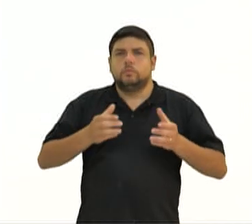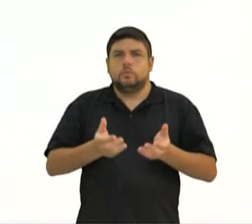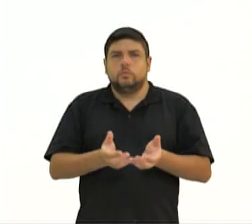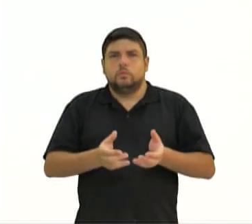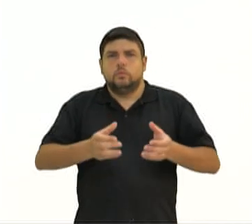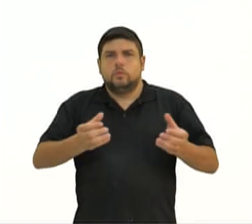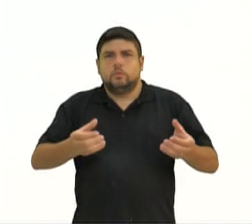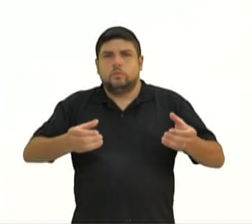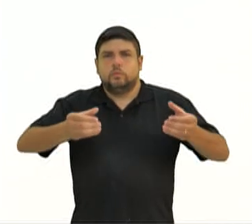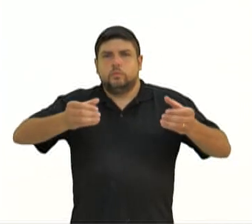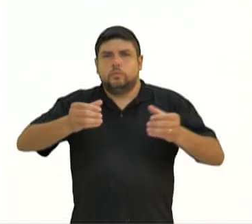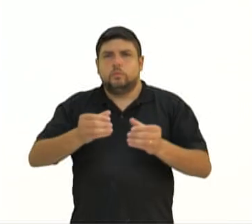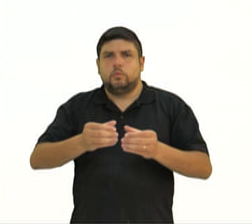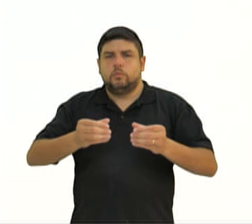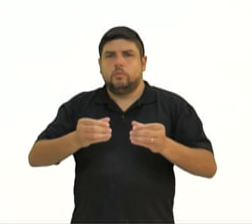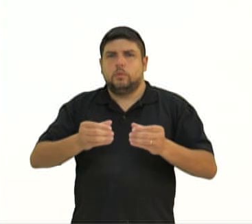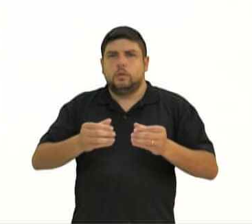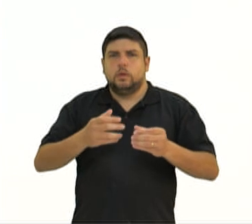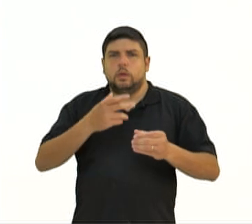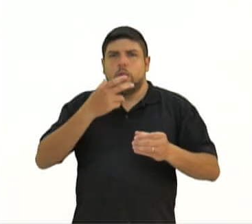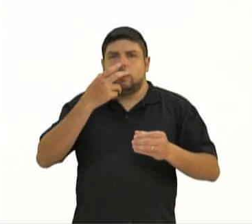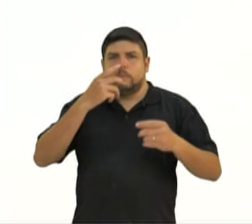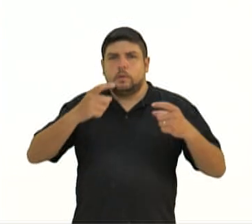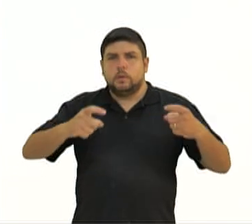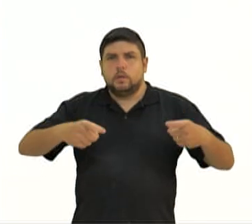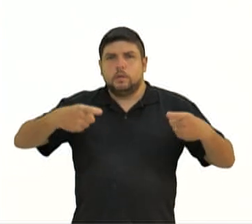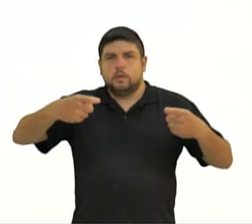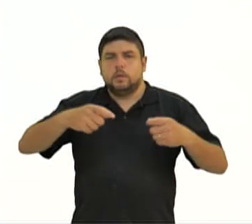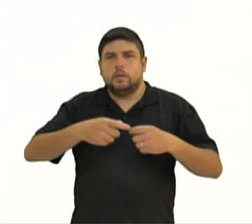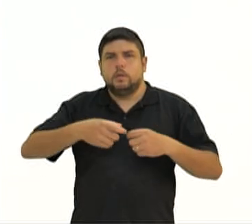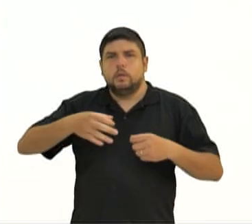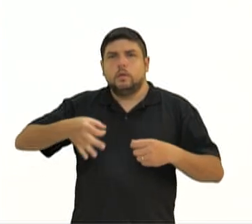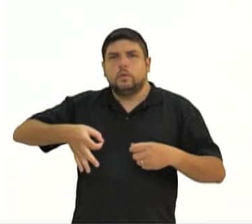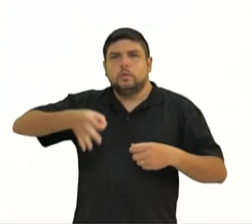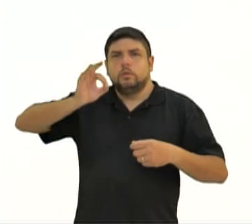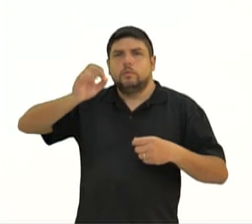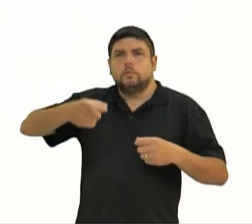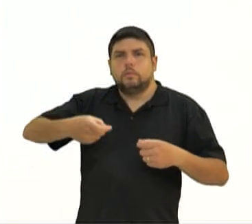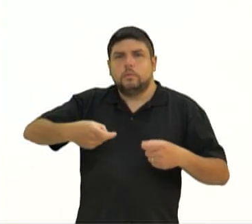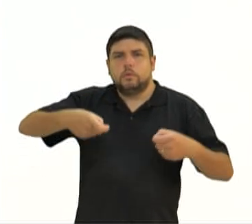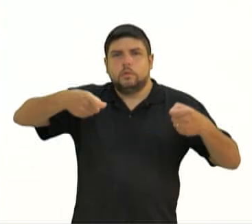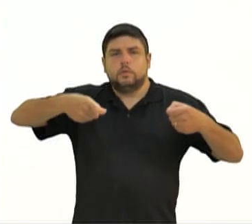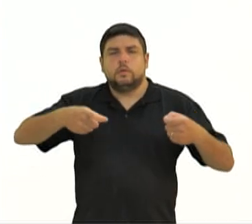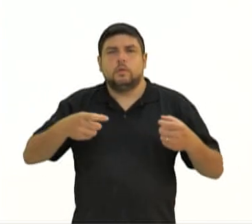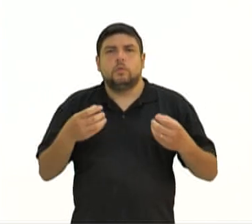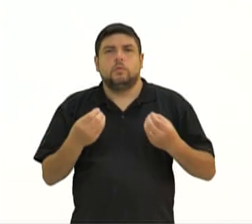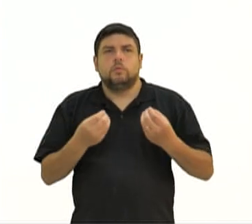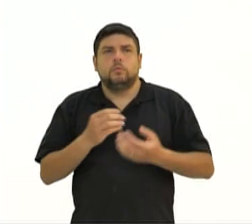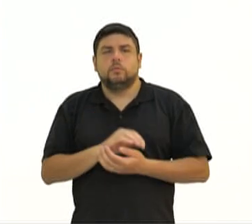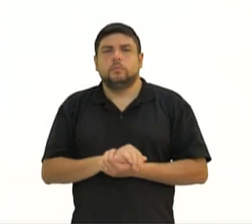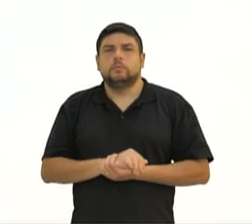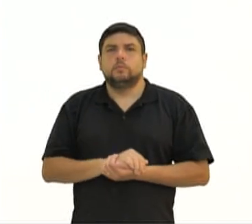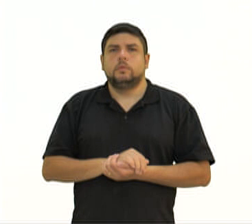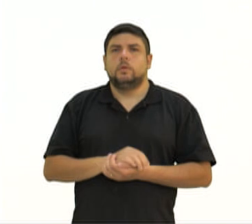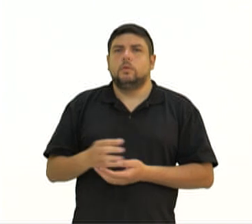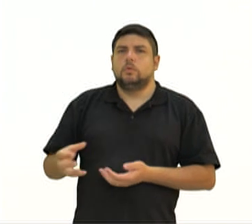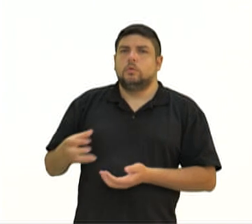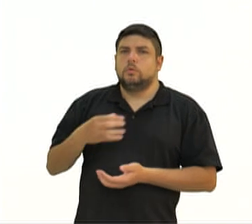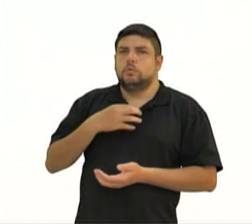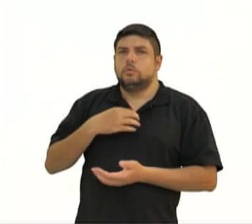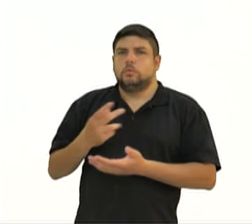de asas, né, colocadas, as formas, ó, dos